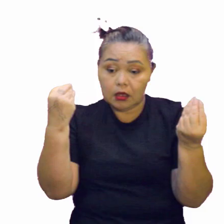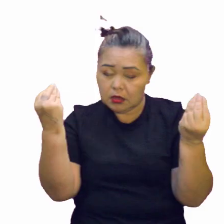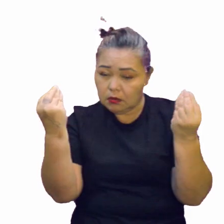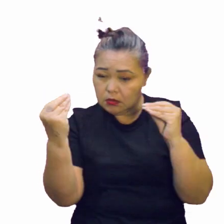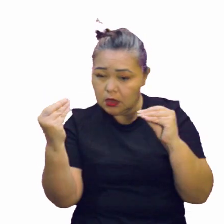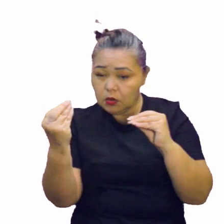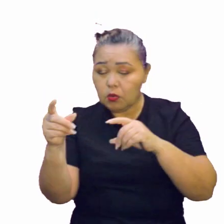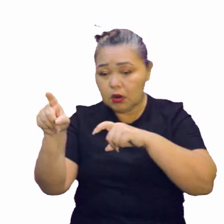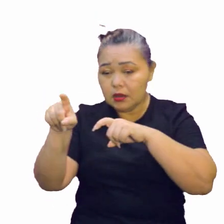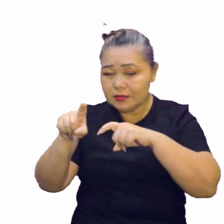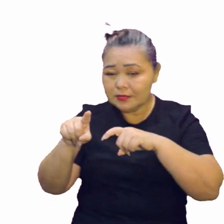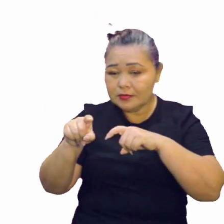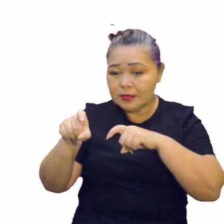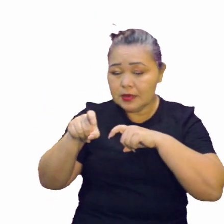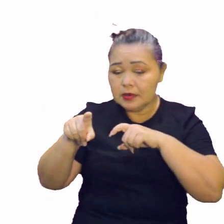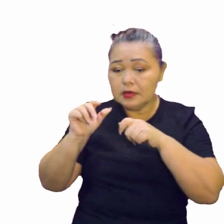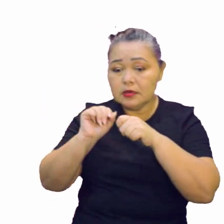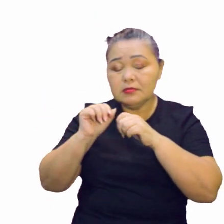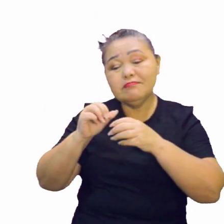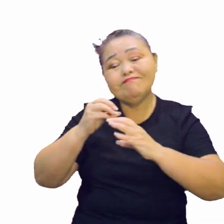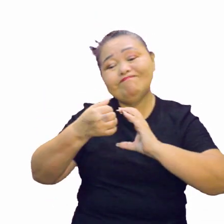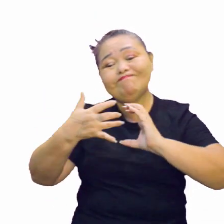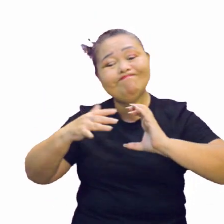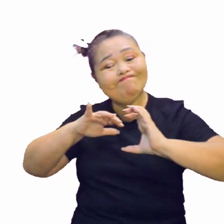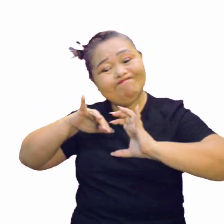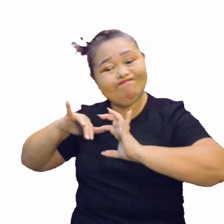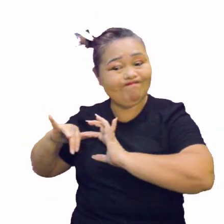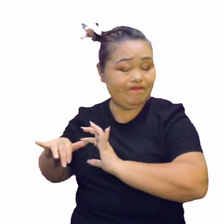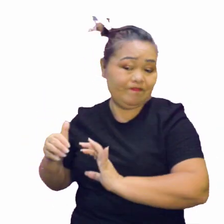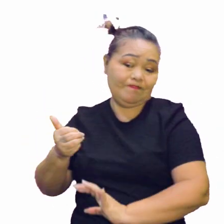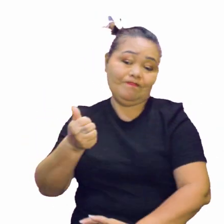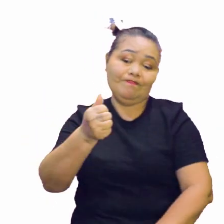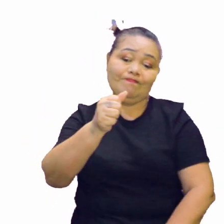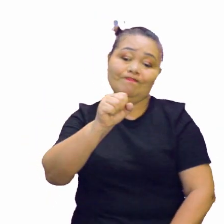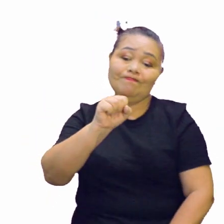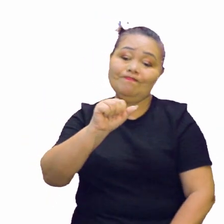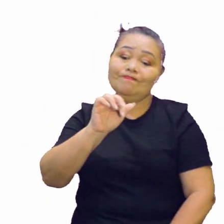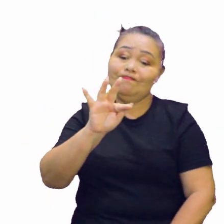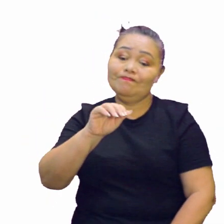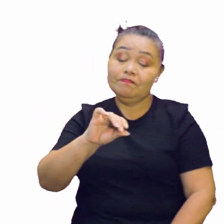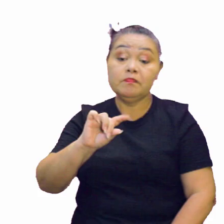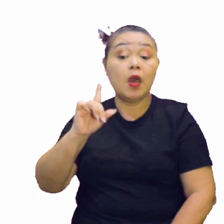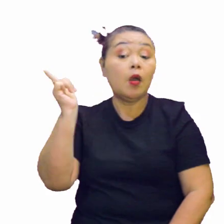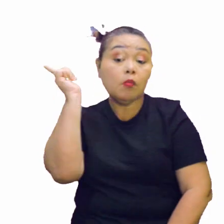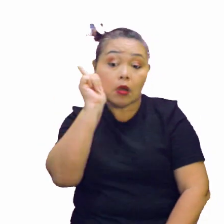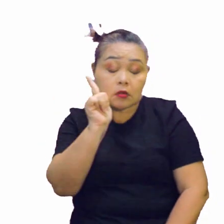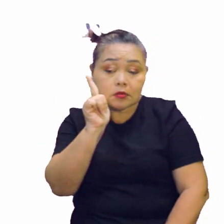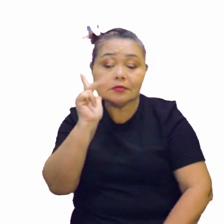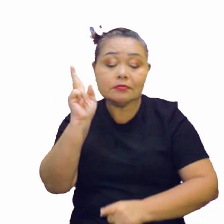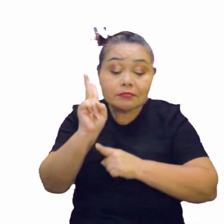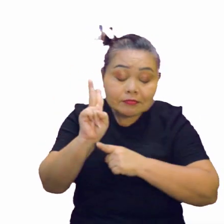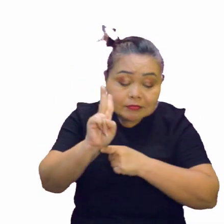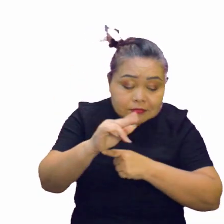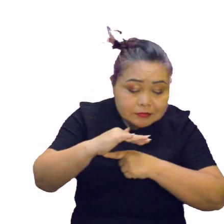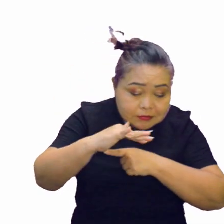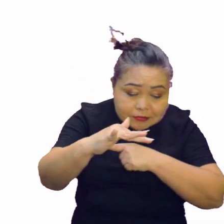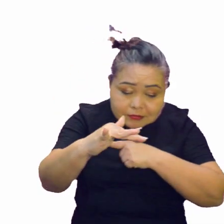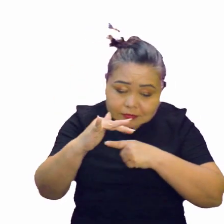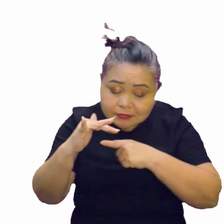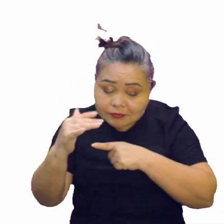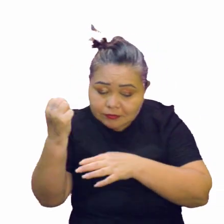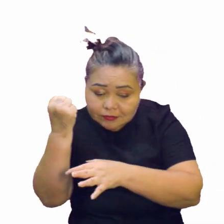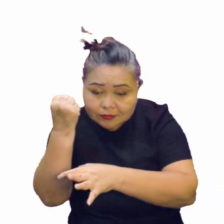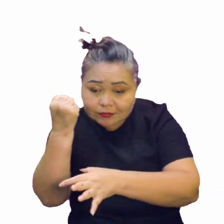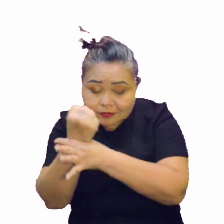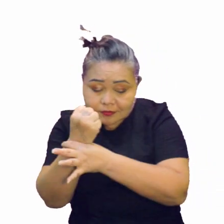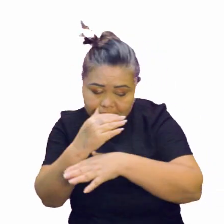agrícolas, descaracteriza o sistema SAFs. E para que ocorra essa manutenção, você tem que garantir o processo